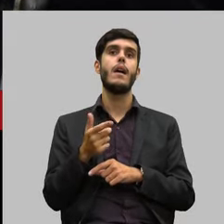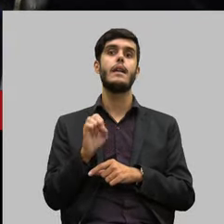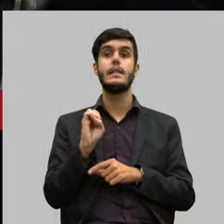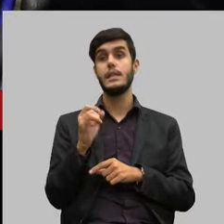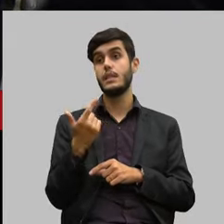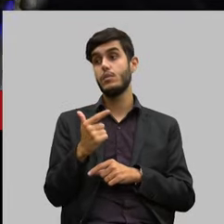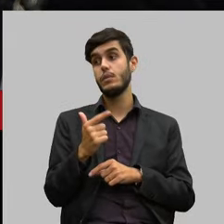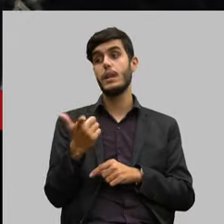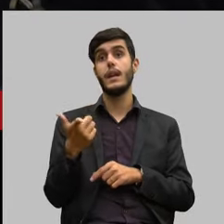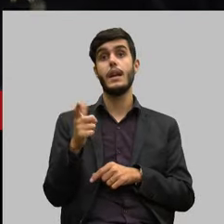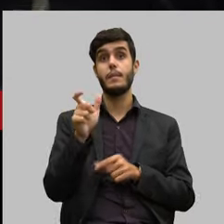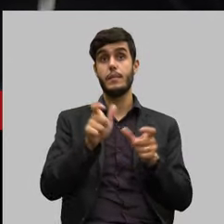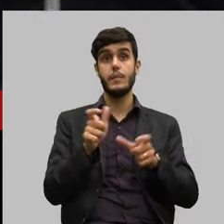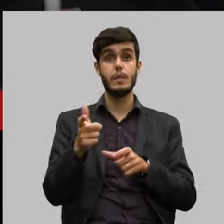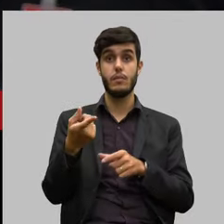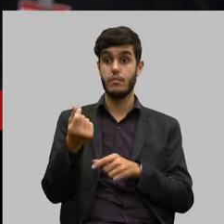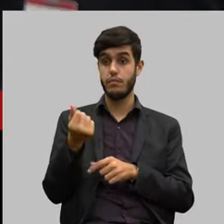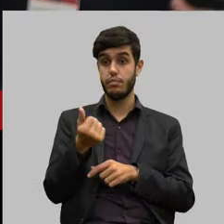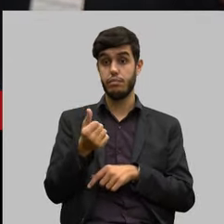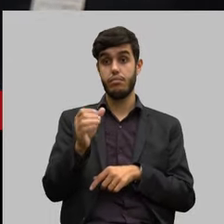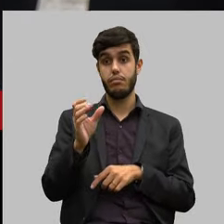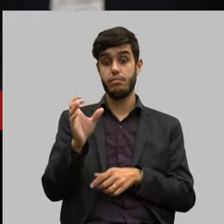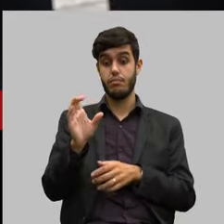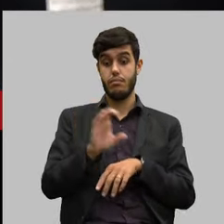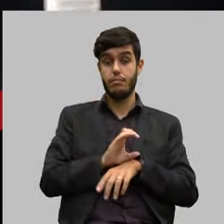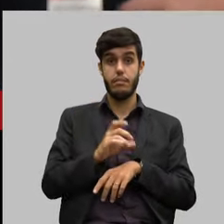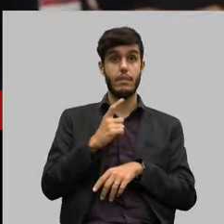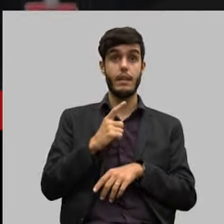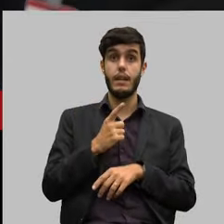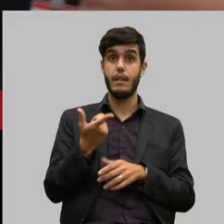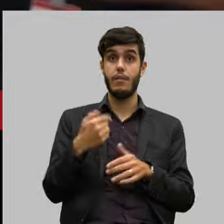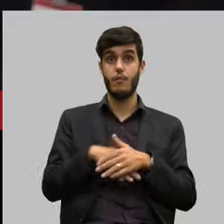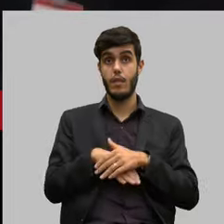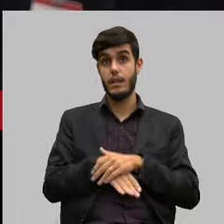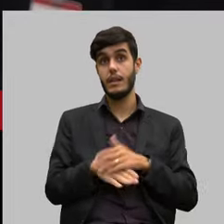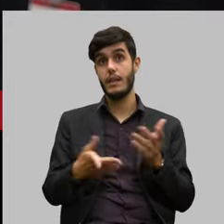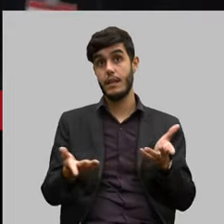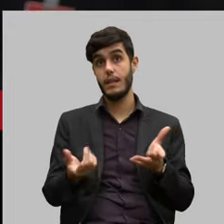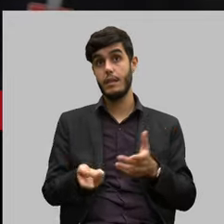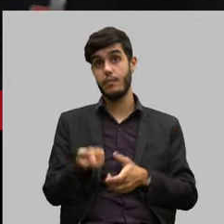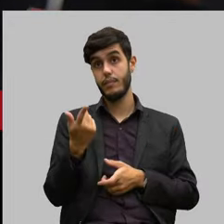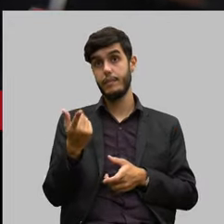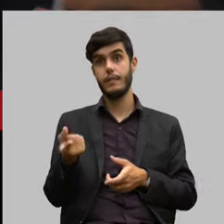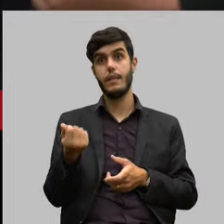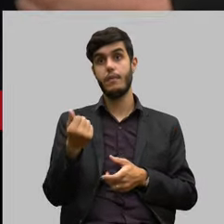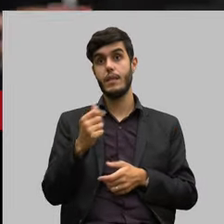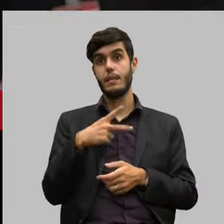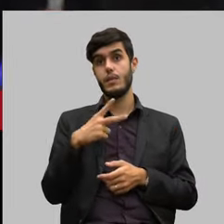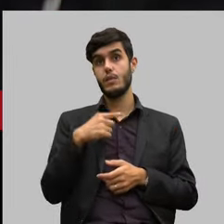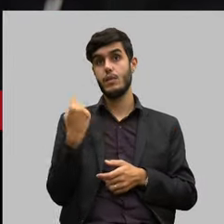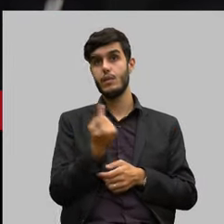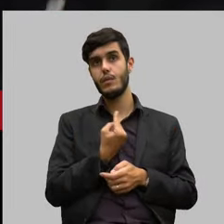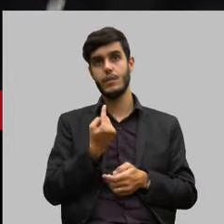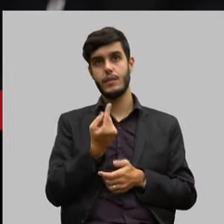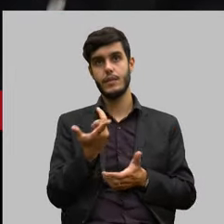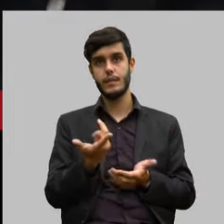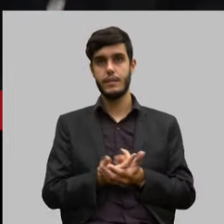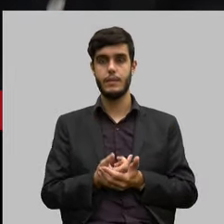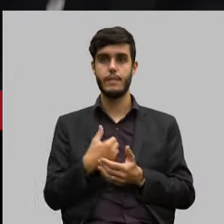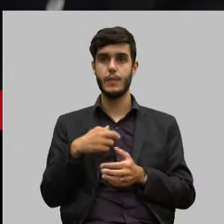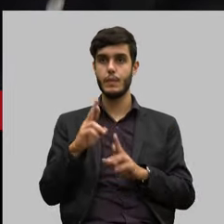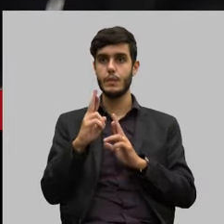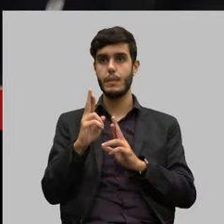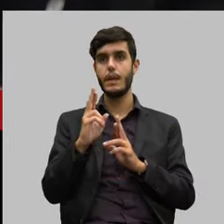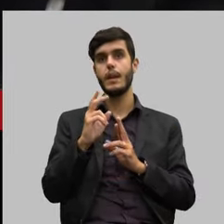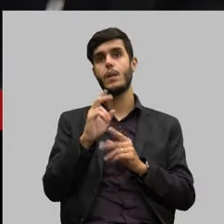com as suas Finanças equacionadas isso é uma coisa que né nossa vida privada é assim espero ter respondido a